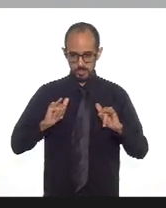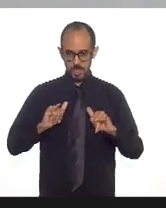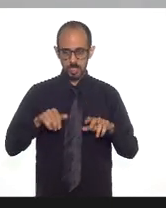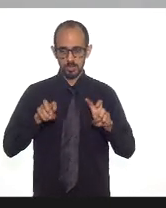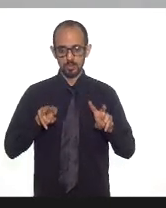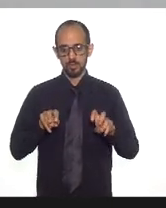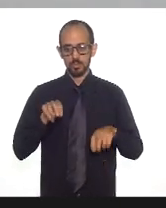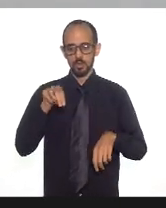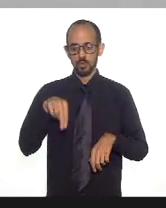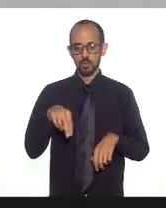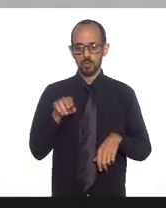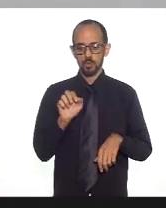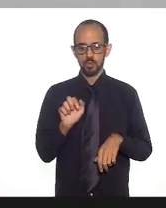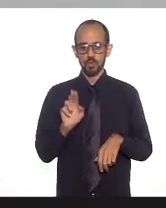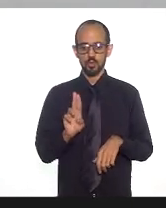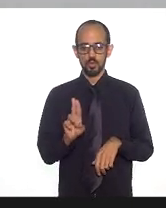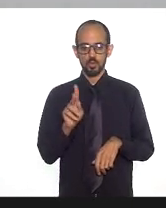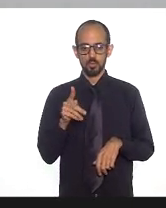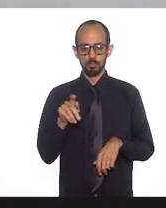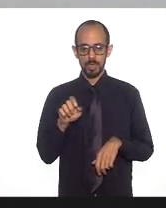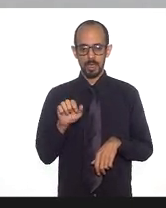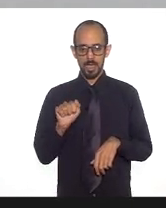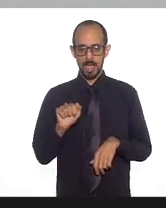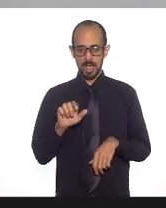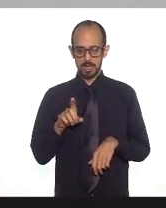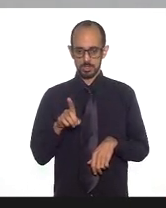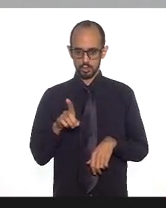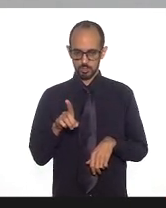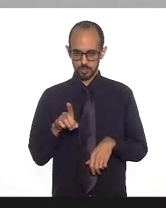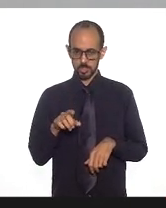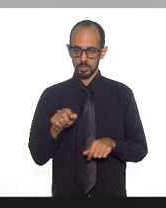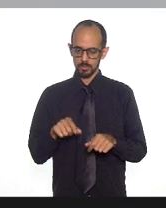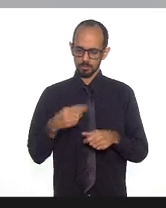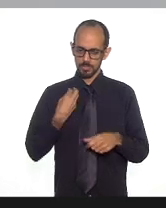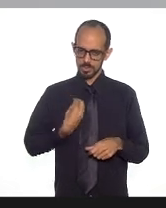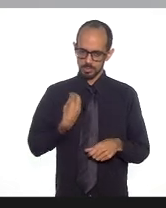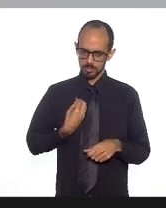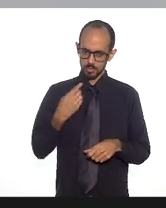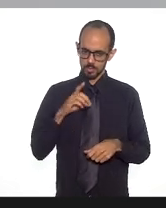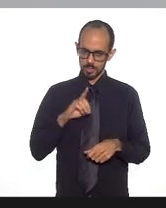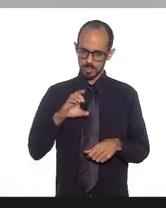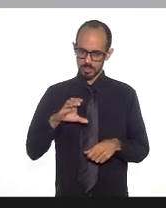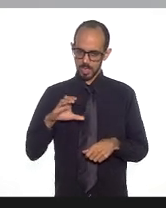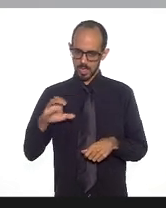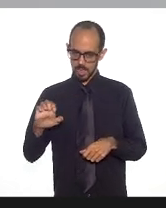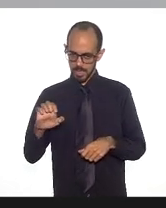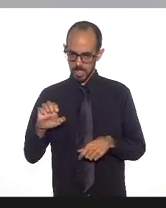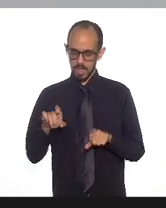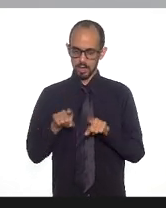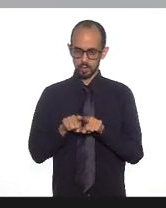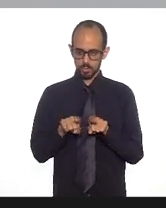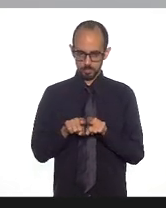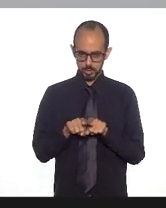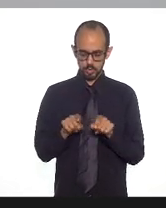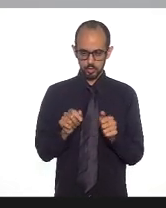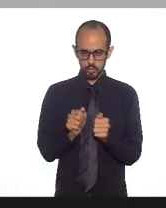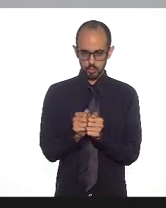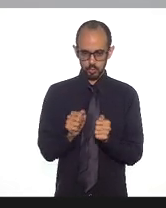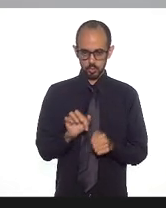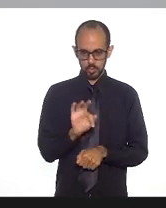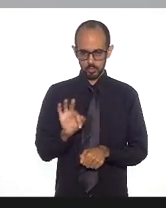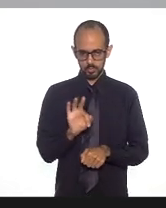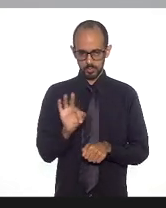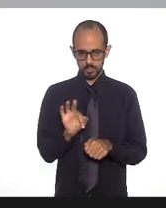lutas dos estudantes que estão nos DCEs, Concentre também, mas os DCEs das universidades também estão atuando junto aos alunos de educação à distância,